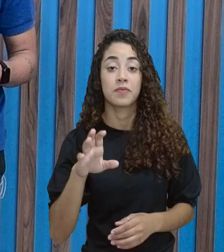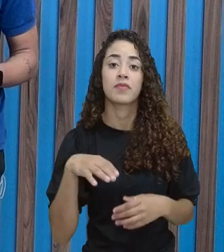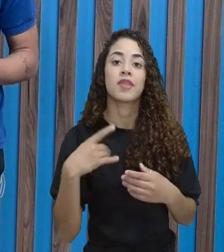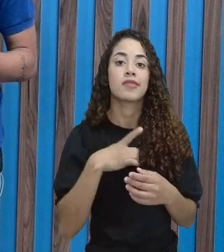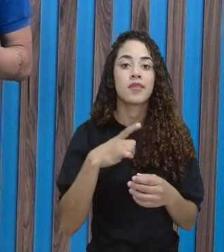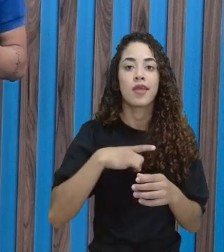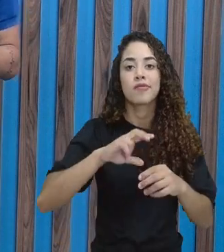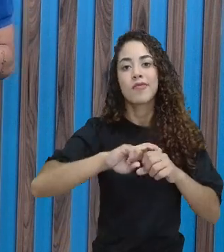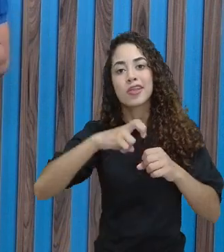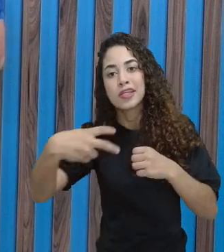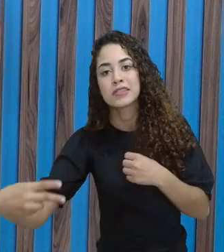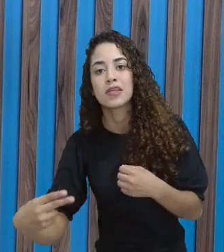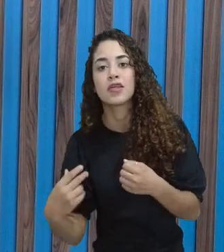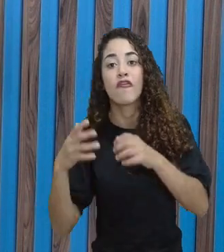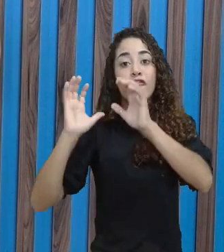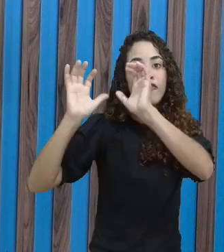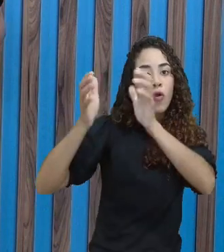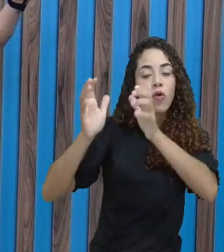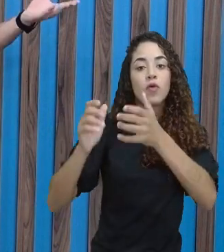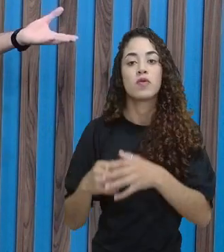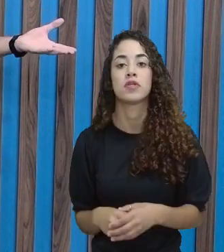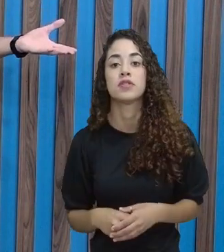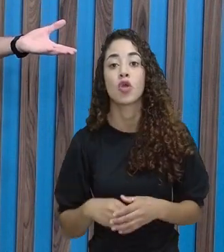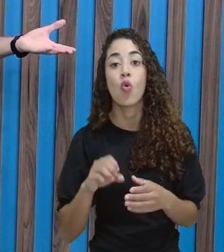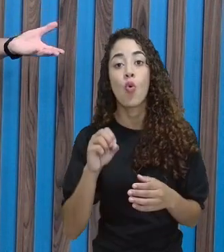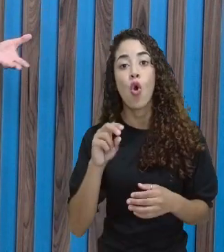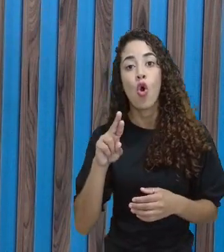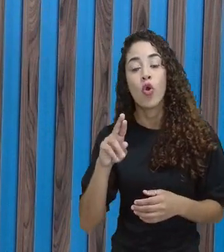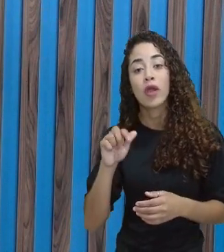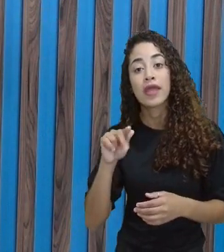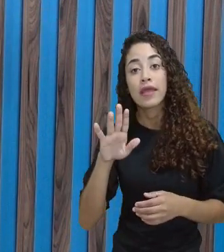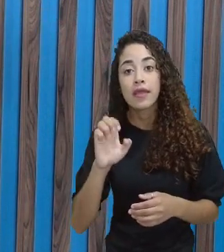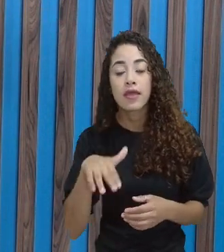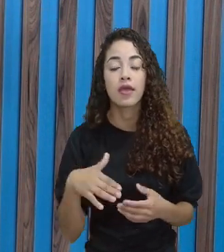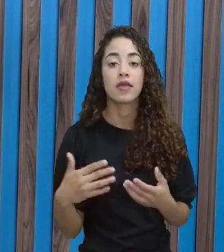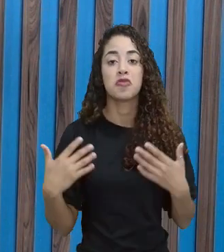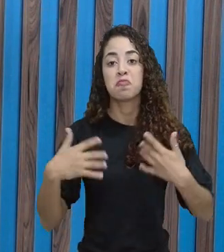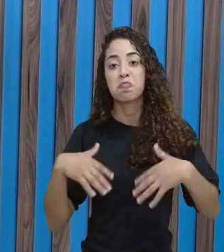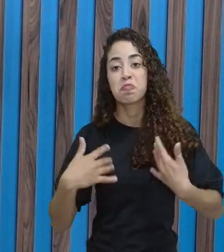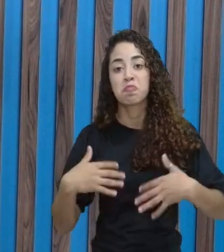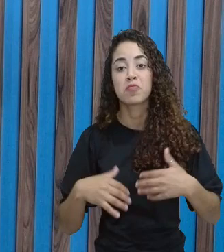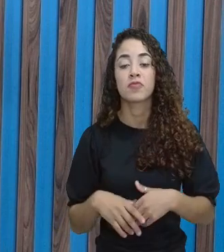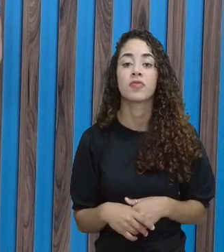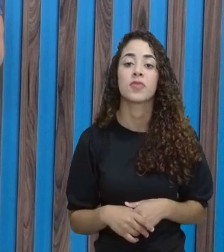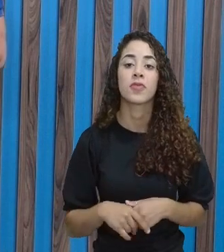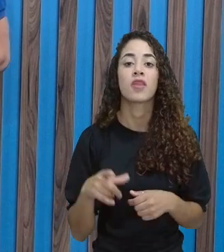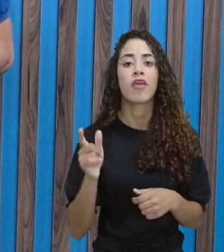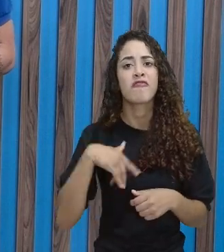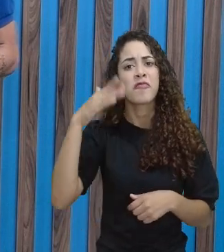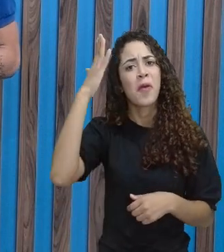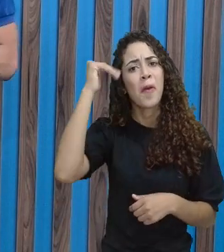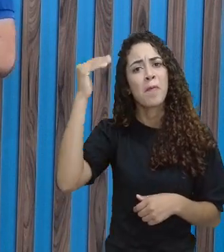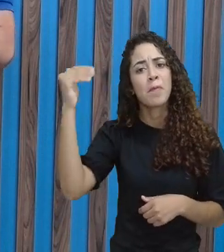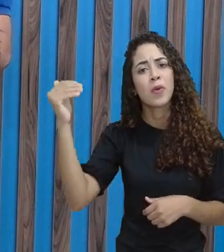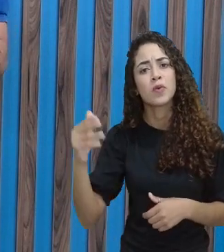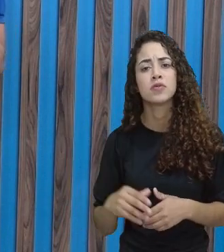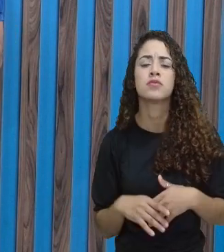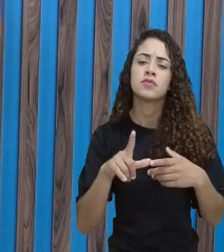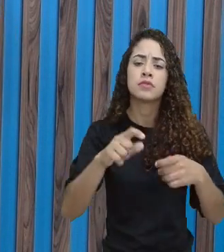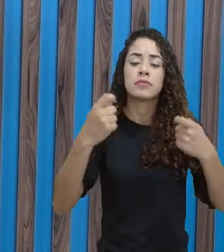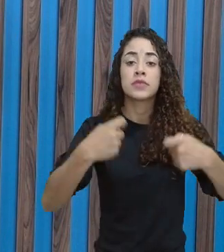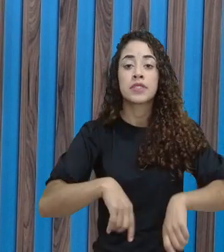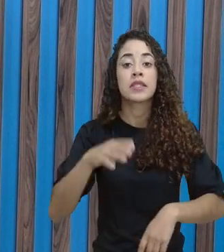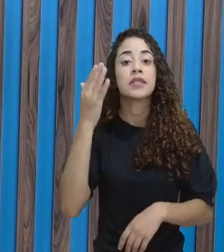o vôlei e por aí vai. Tem o hóquei do Náutico também, né? Que é muito famoso. Então, para vocês